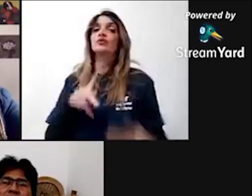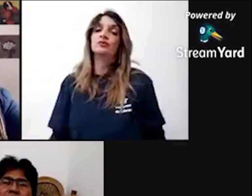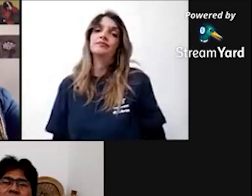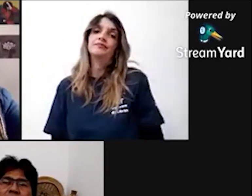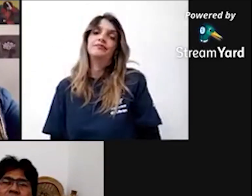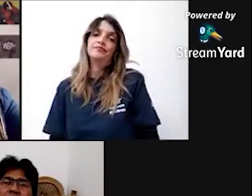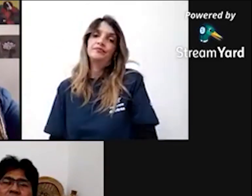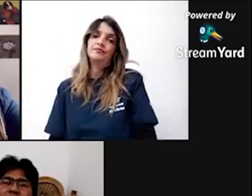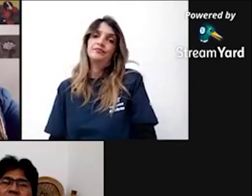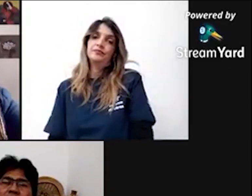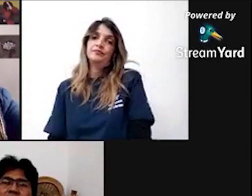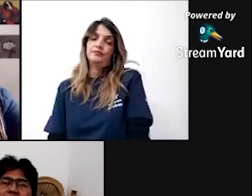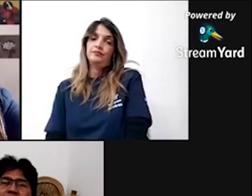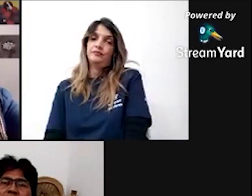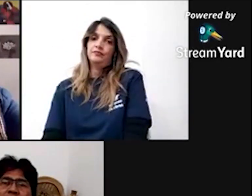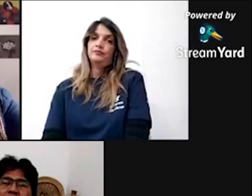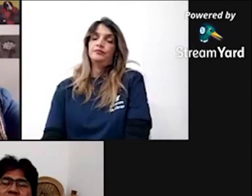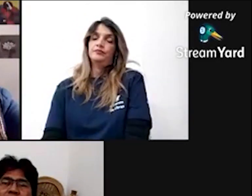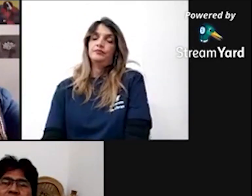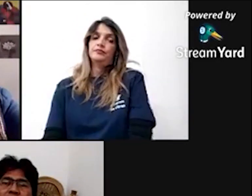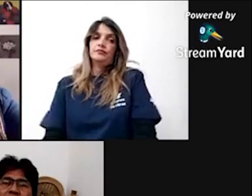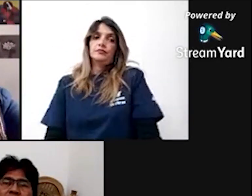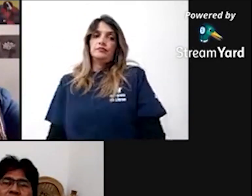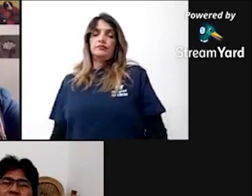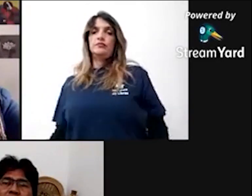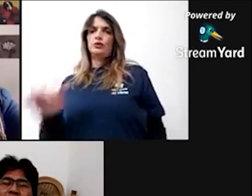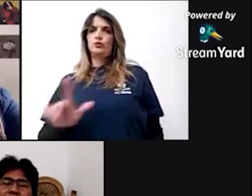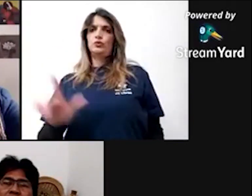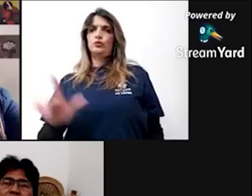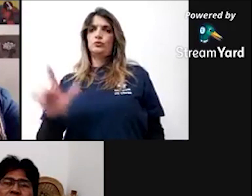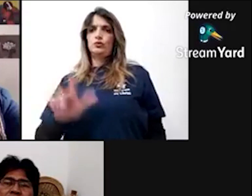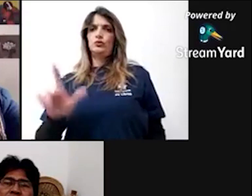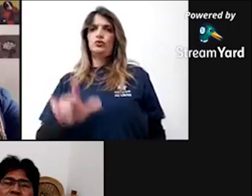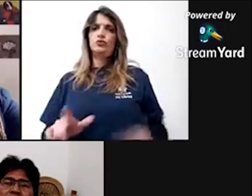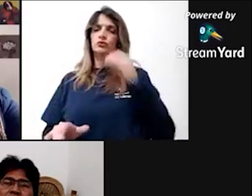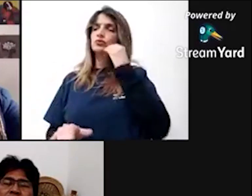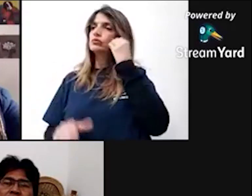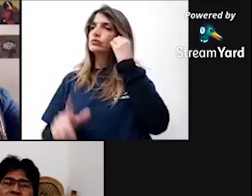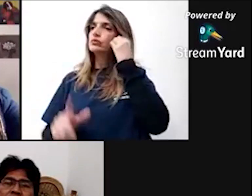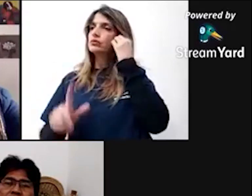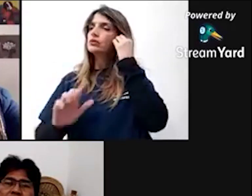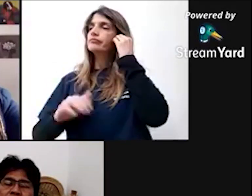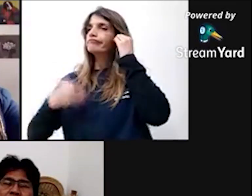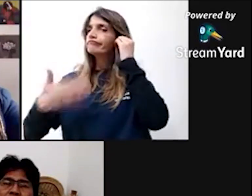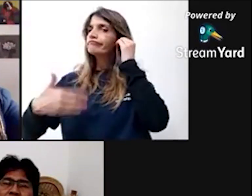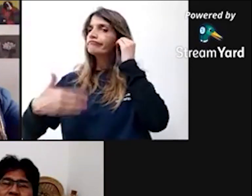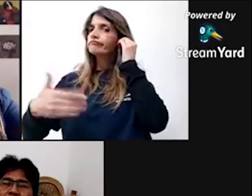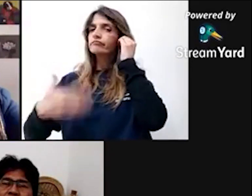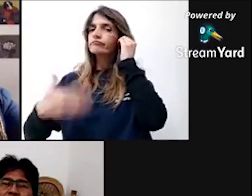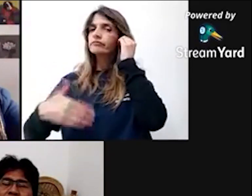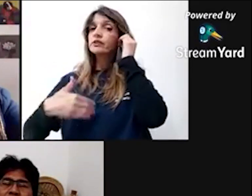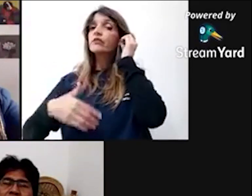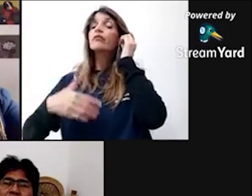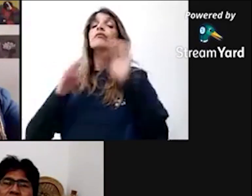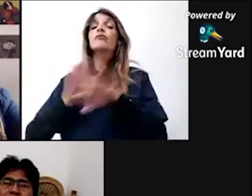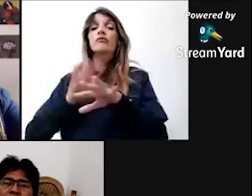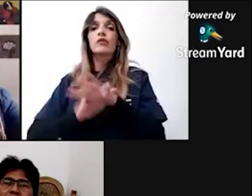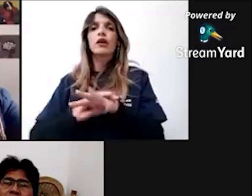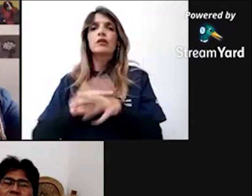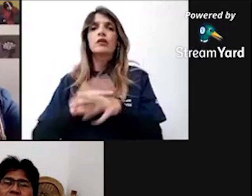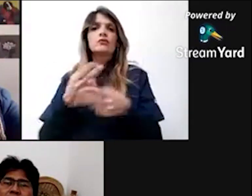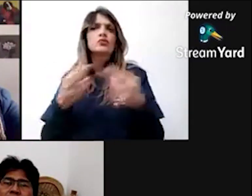fundamental. É claro que, na medida que a gente faz isso, as coisas ficam mais claras.